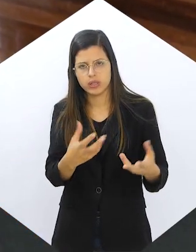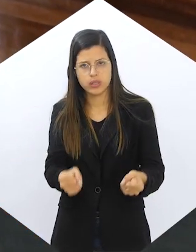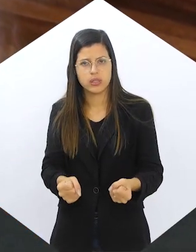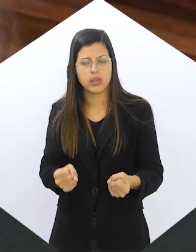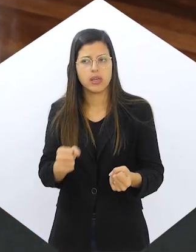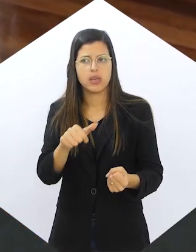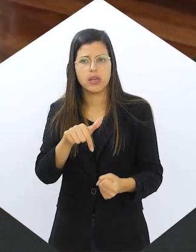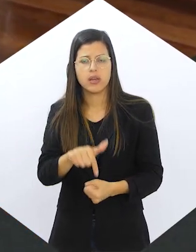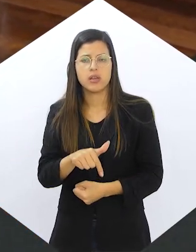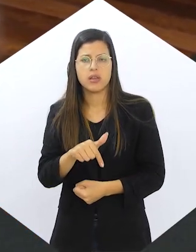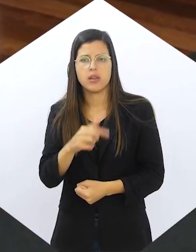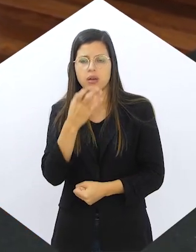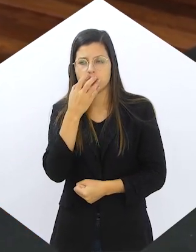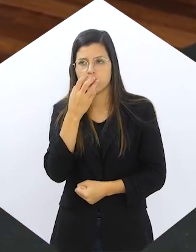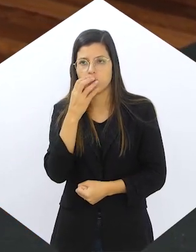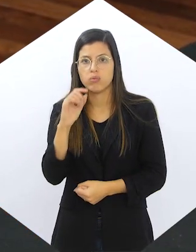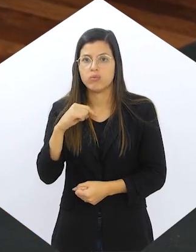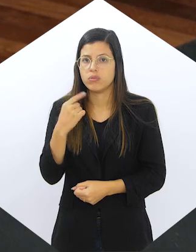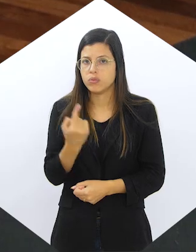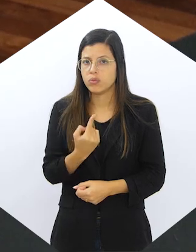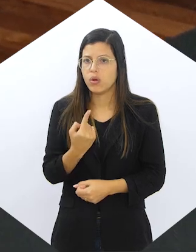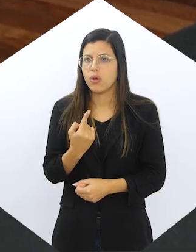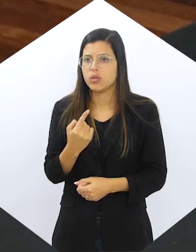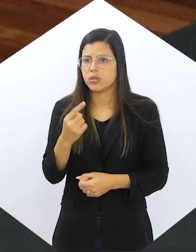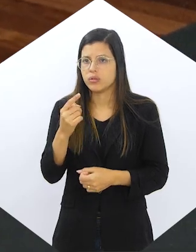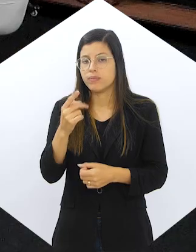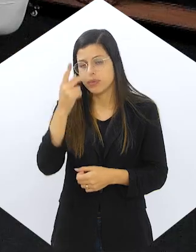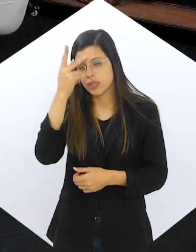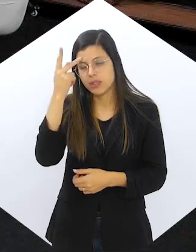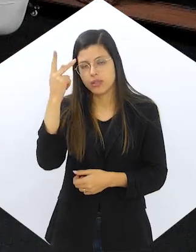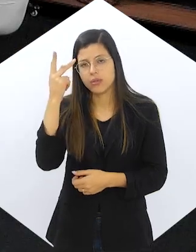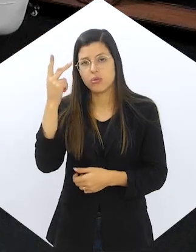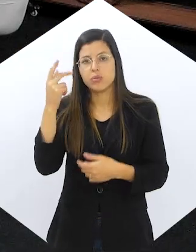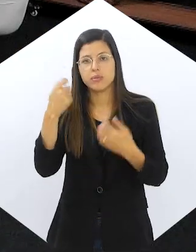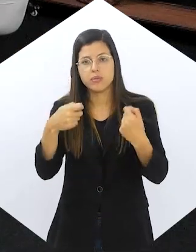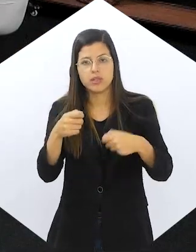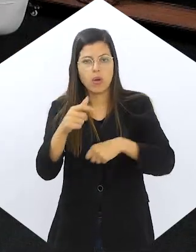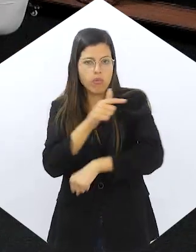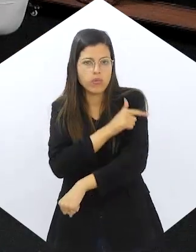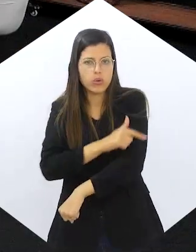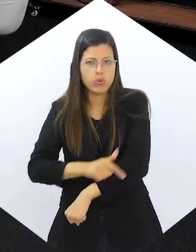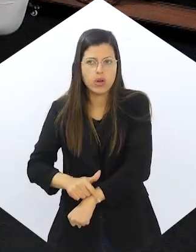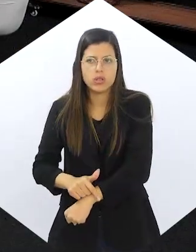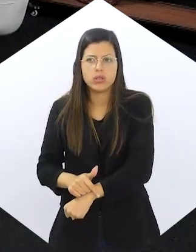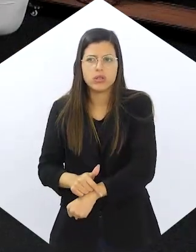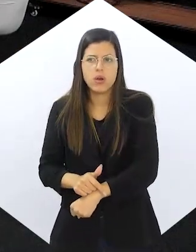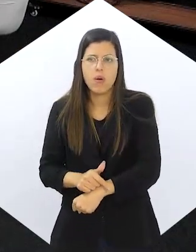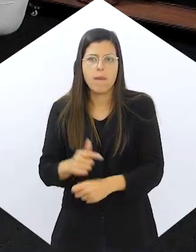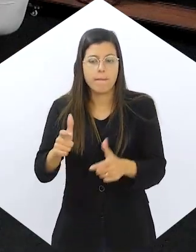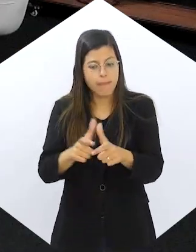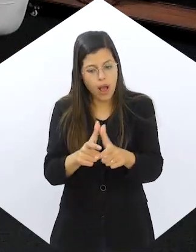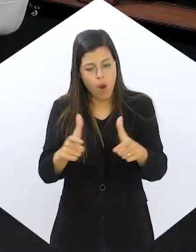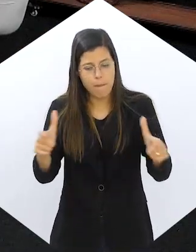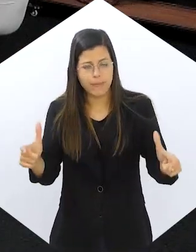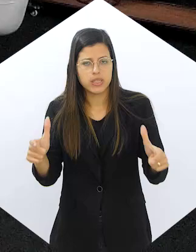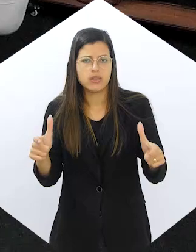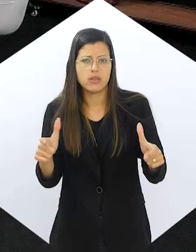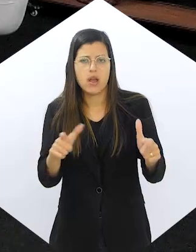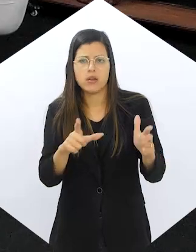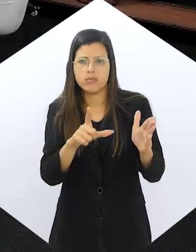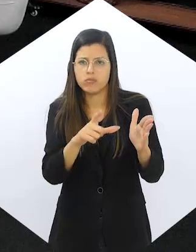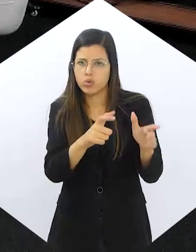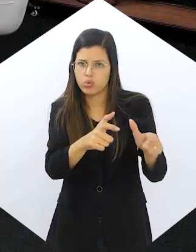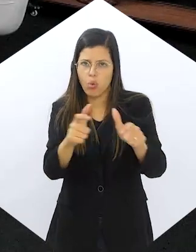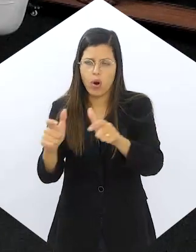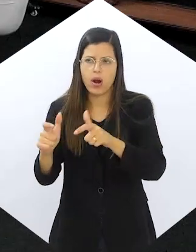pet, nós como tutores, realmente temos o bom senso para que cada vez mais estabelecimentos aceitem. Sim, então, que, assim, que fazer a gente campanhas,